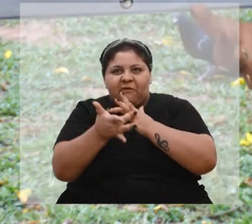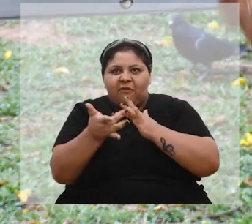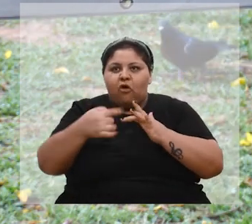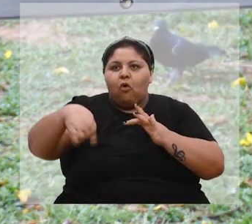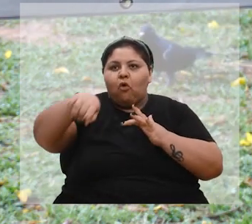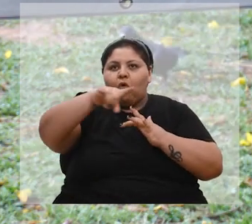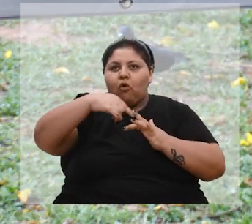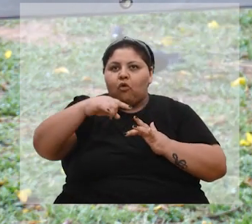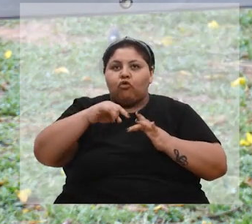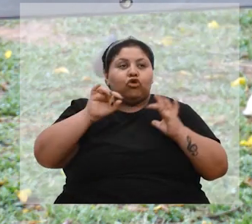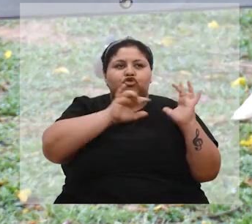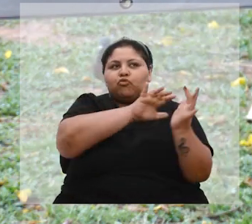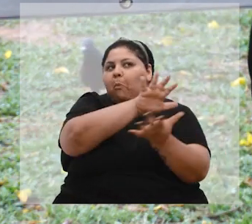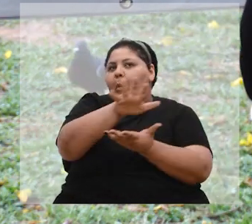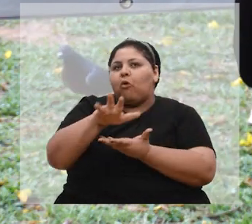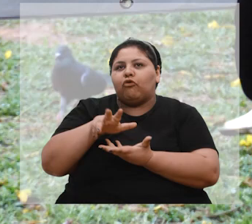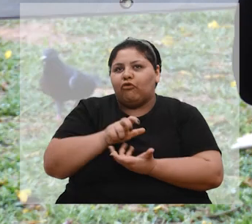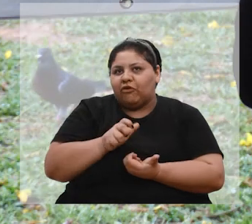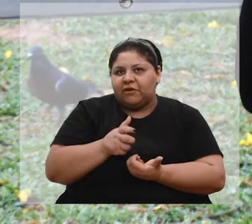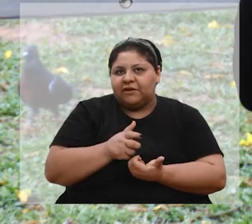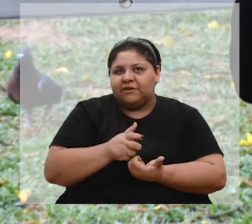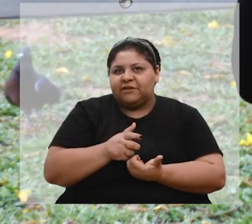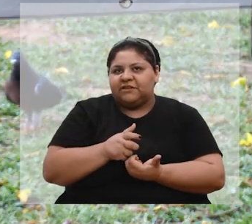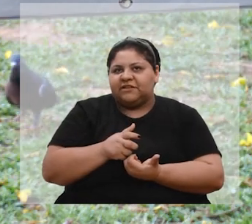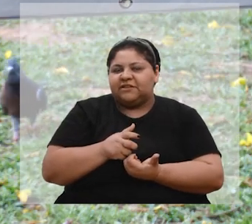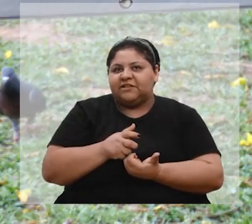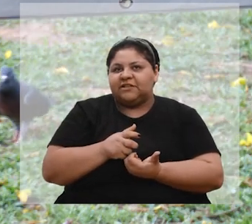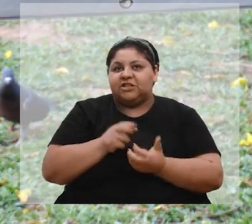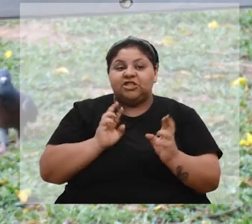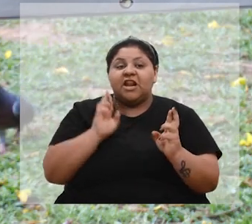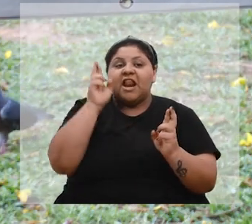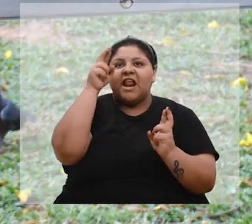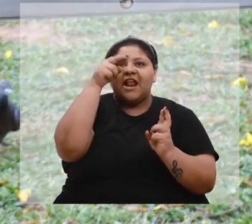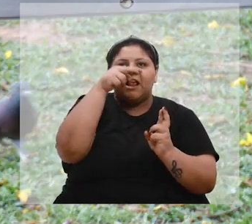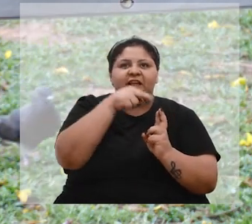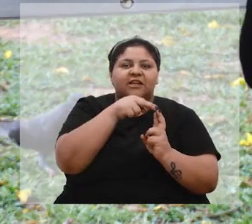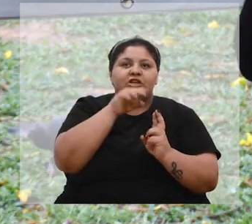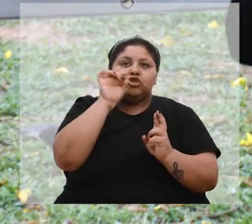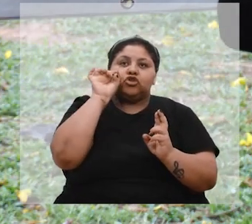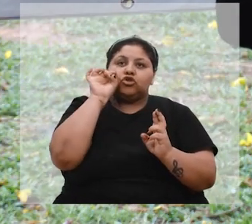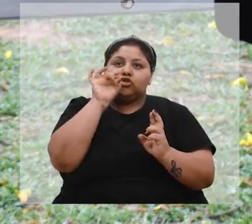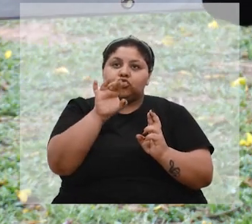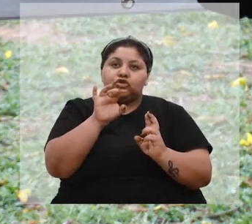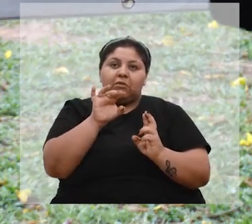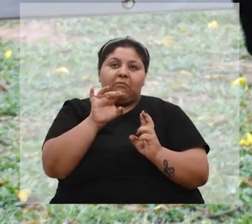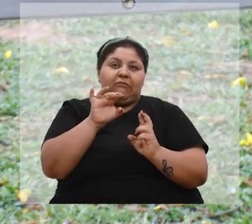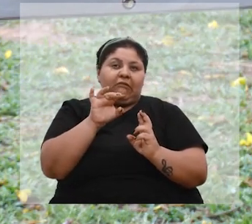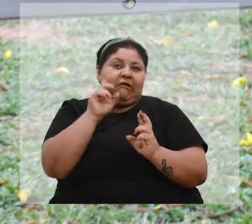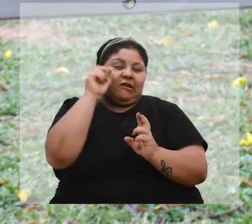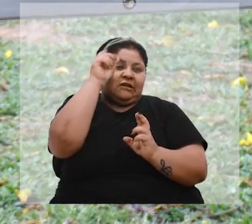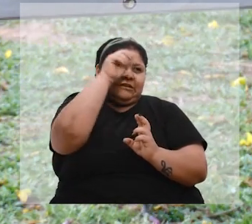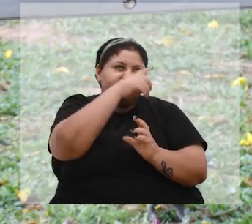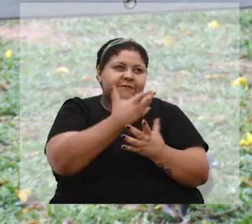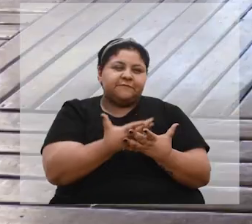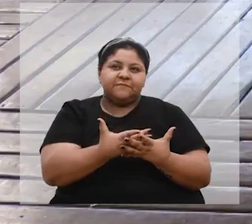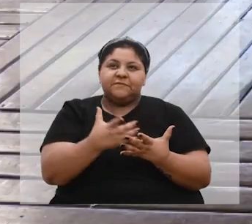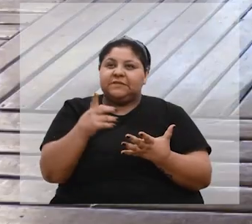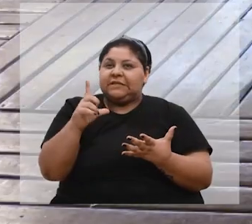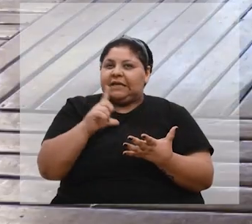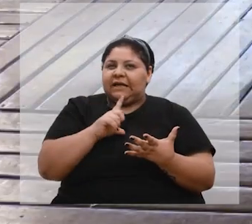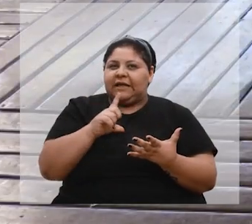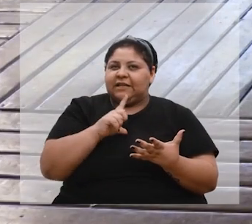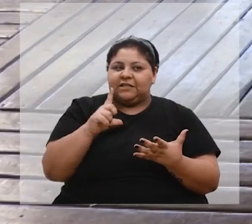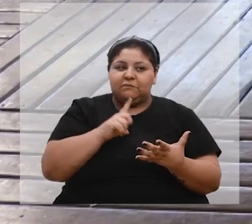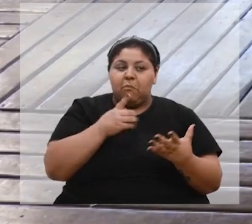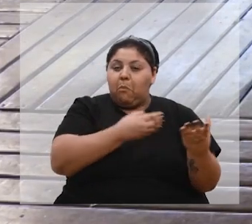em que o nosso mundo de referências, ele está excessivamente poluído, no